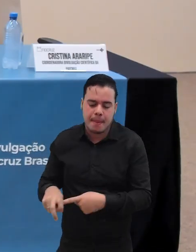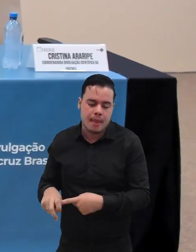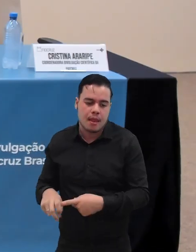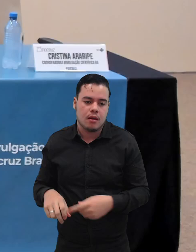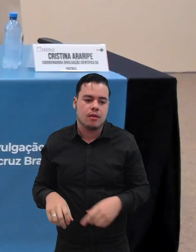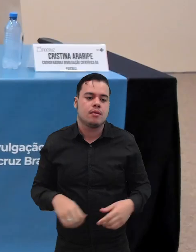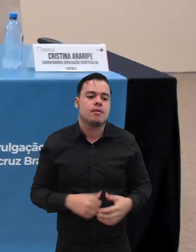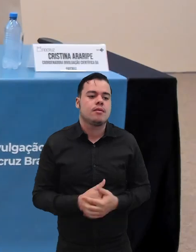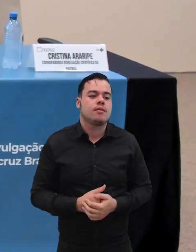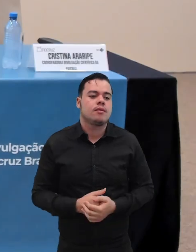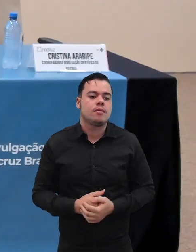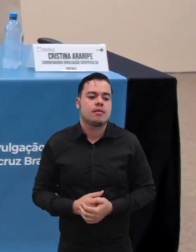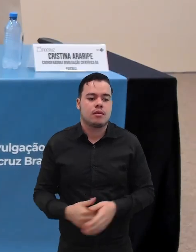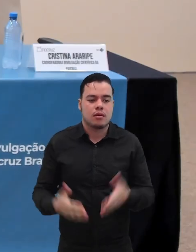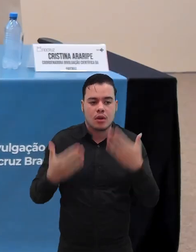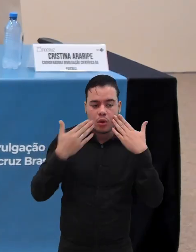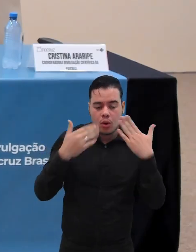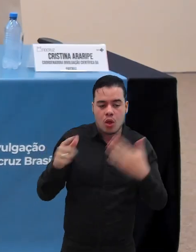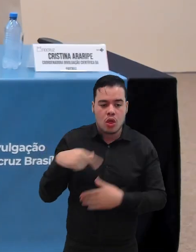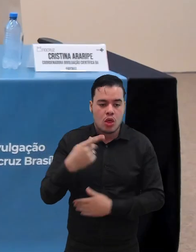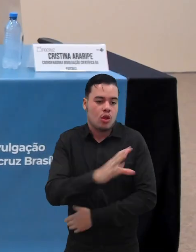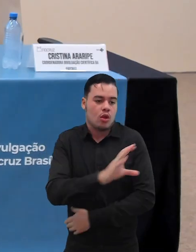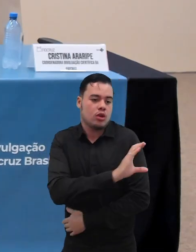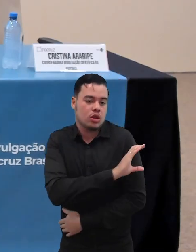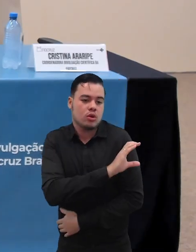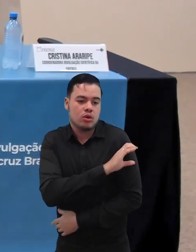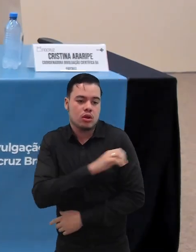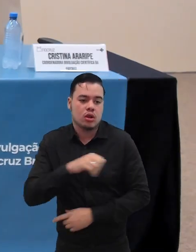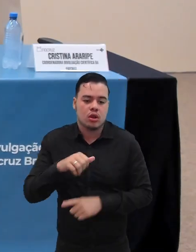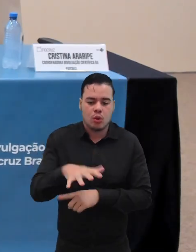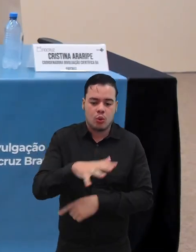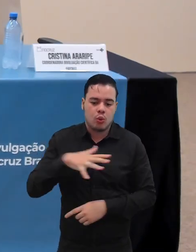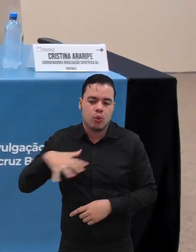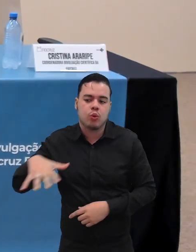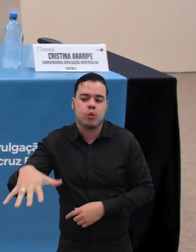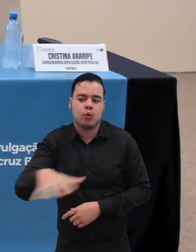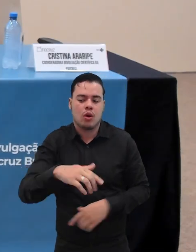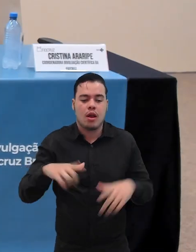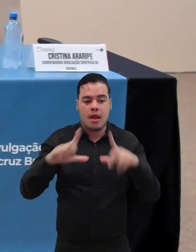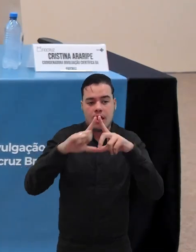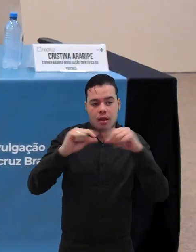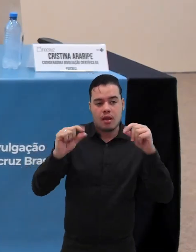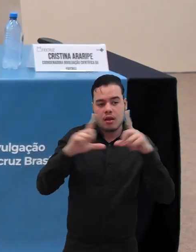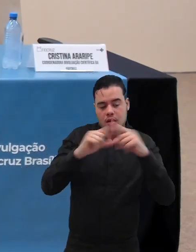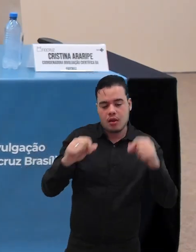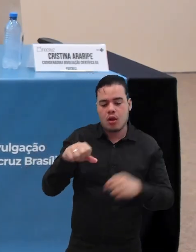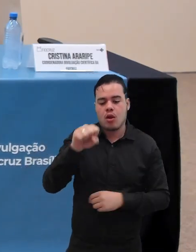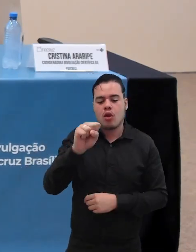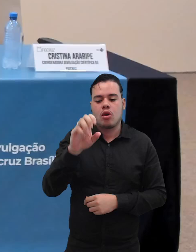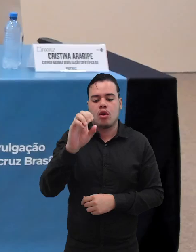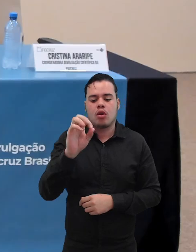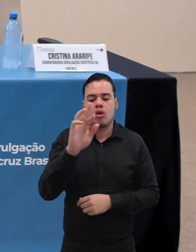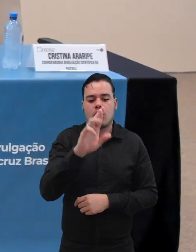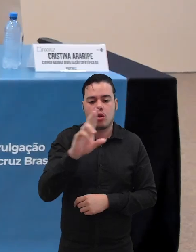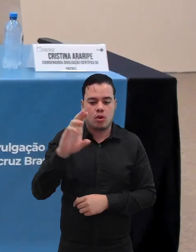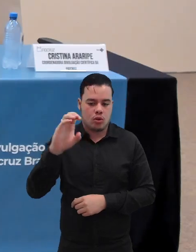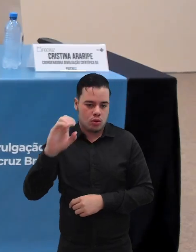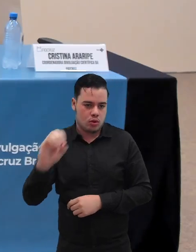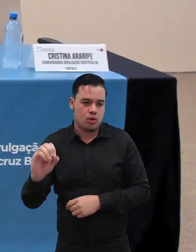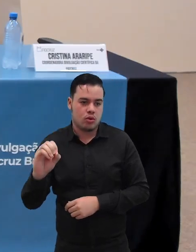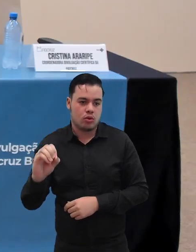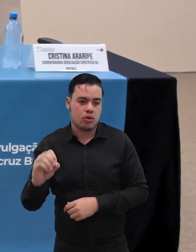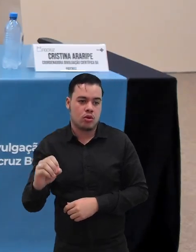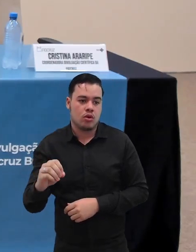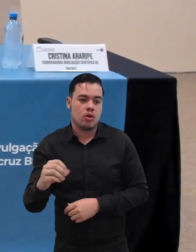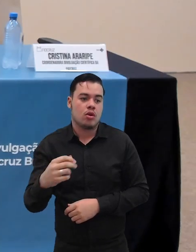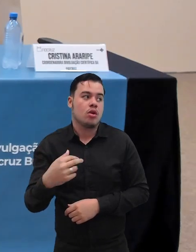pessoas que está nessa mesa de abertura é a nossa coordenadora geral da Regional DF, do nosso sindicato, que é a Socorro Souza, que não pôde vir presencialmente